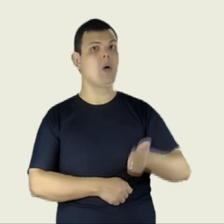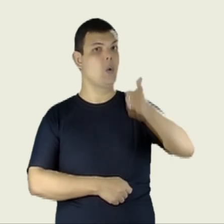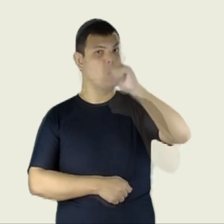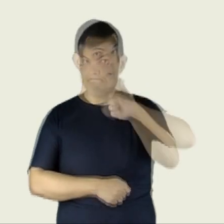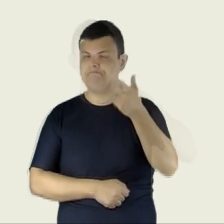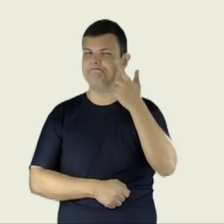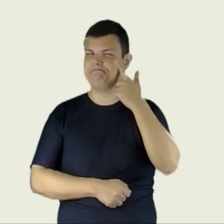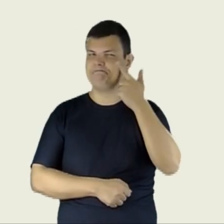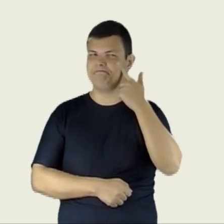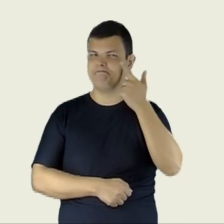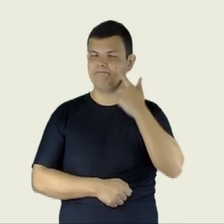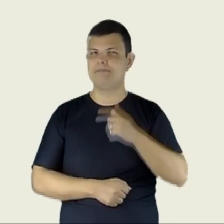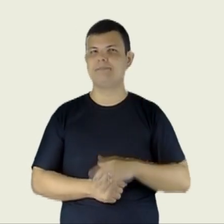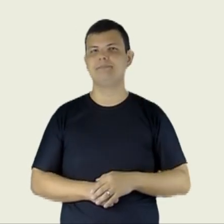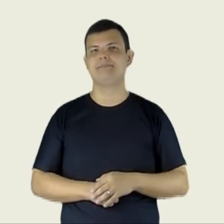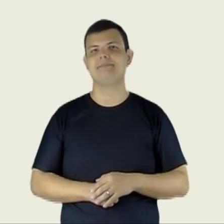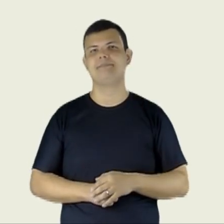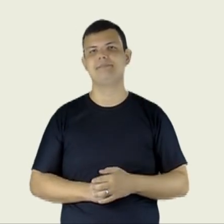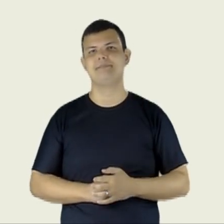dia, tá bom?